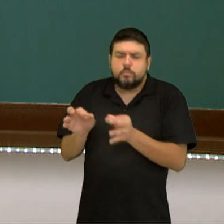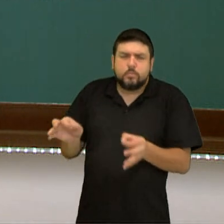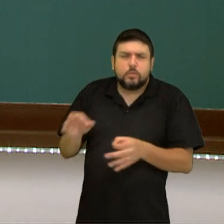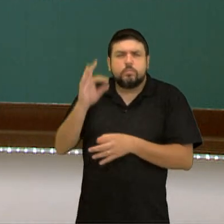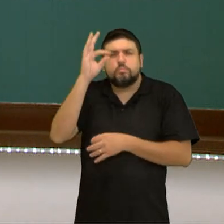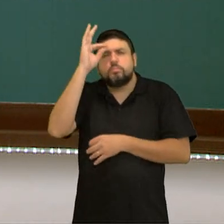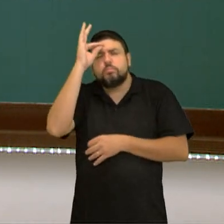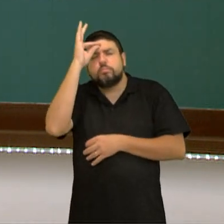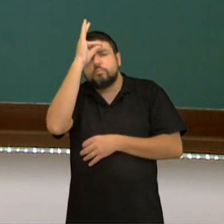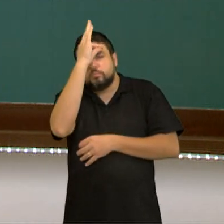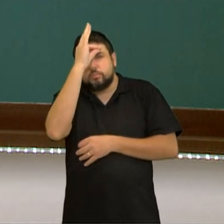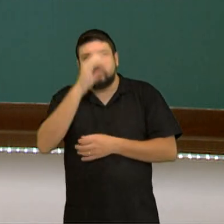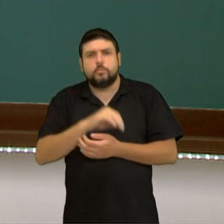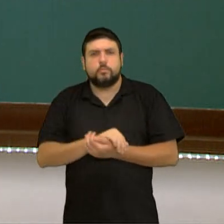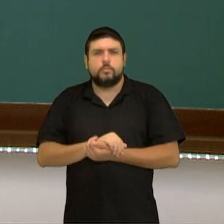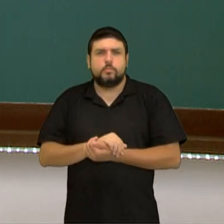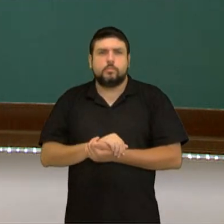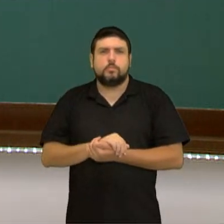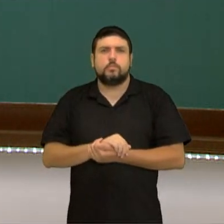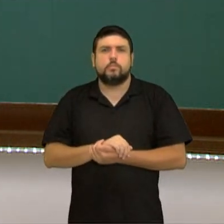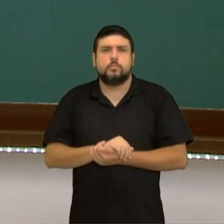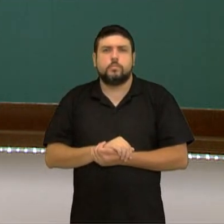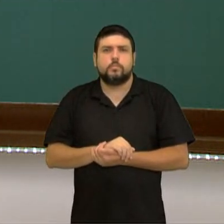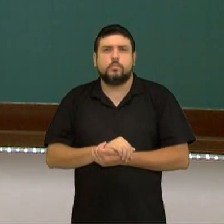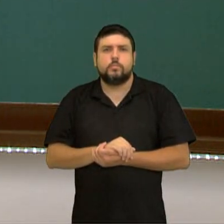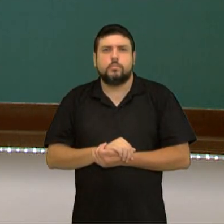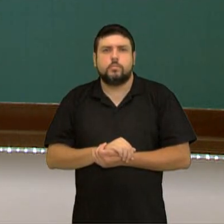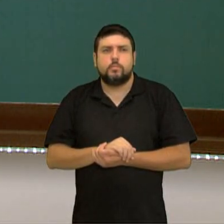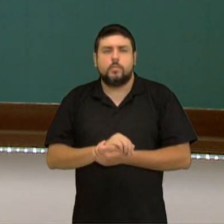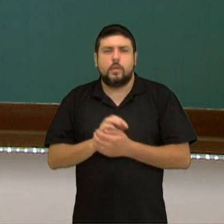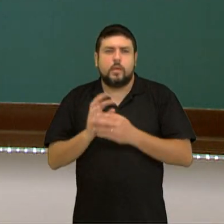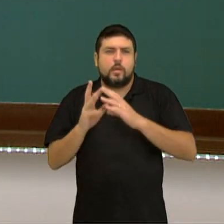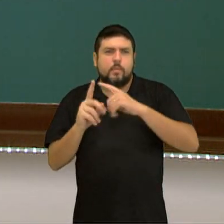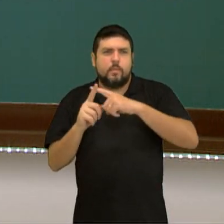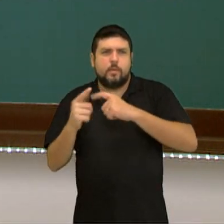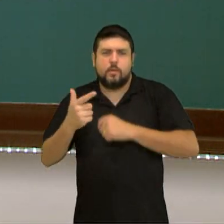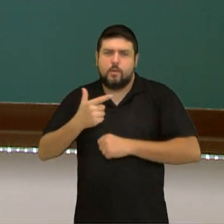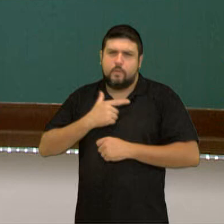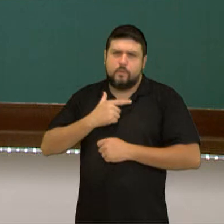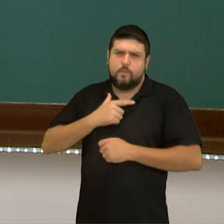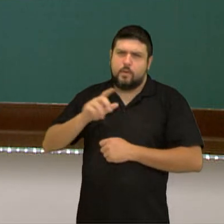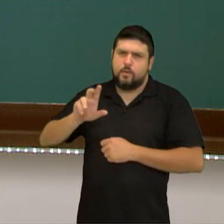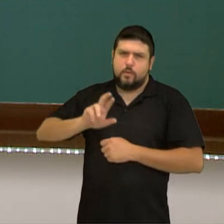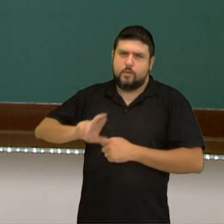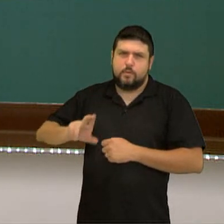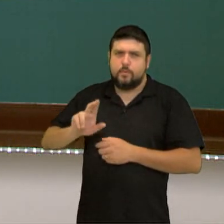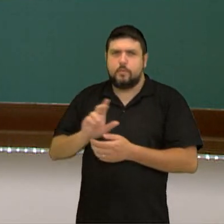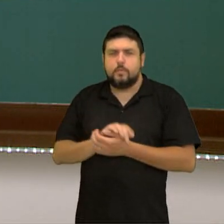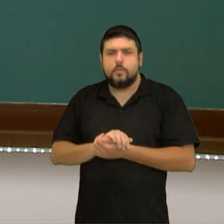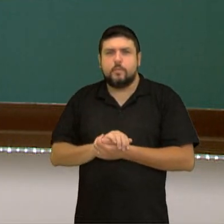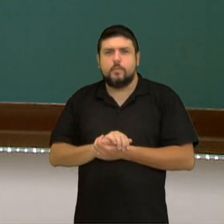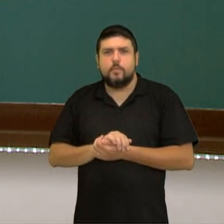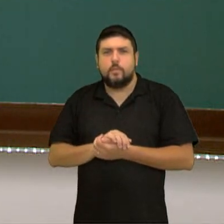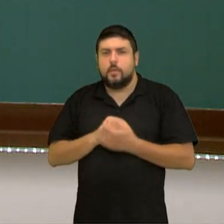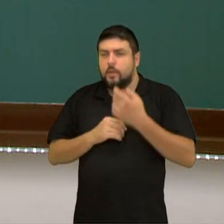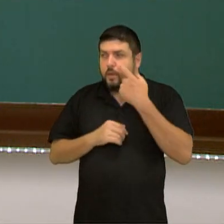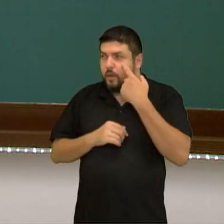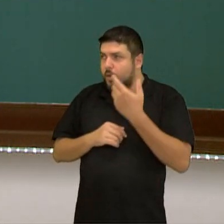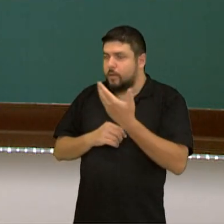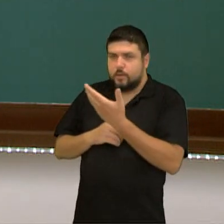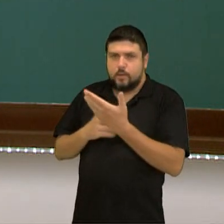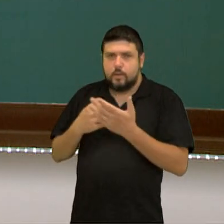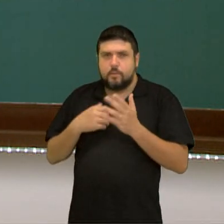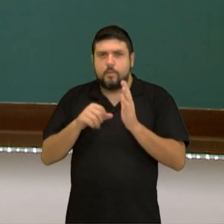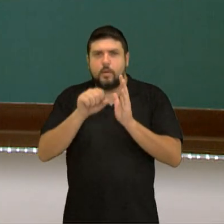ingenuidade. Então, olha aqui, ó. Não é uma igreja feia, né? Essa pertence ao final do século XVIII. Ela tem os detalhes